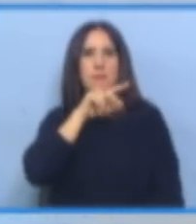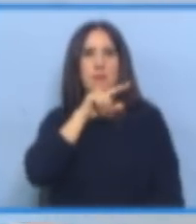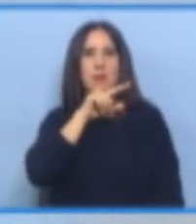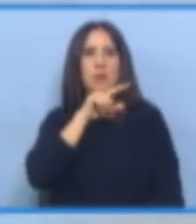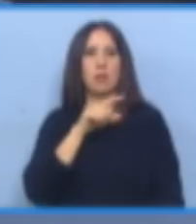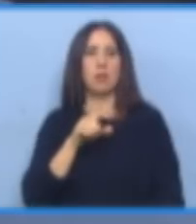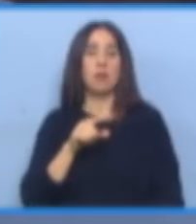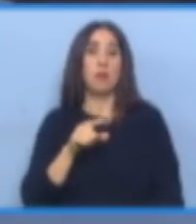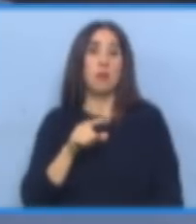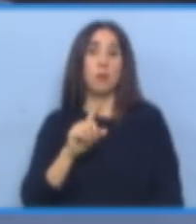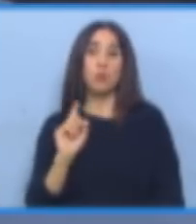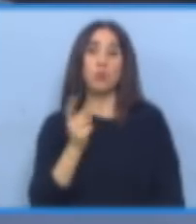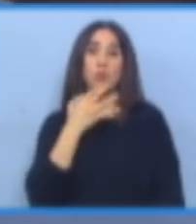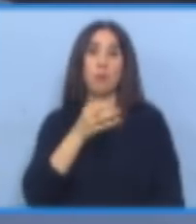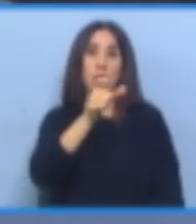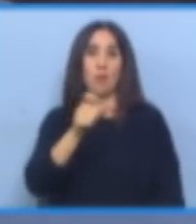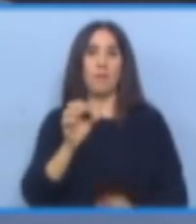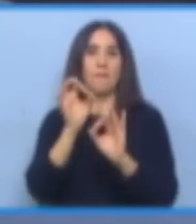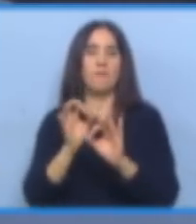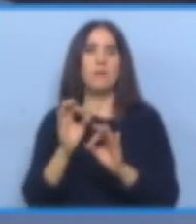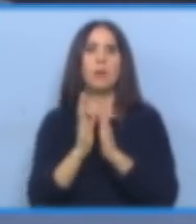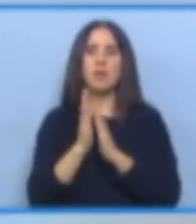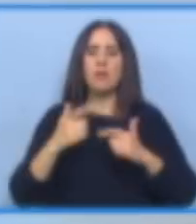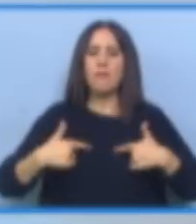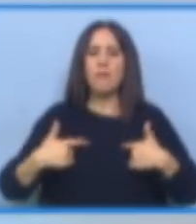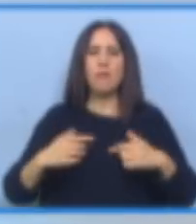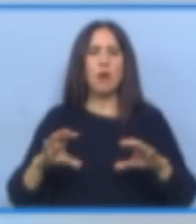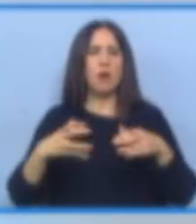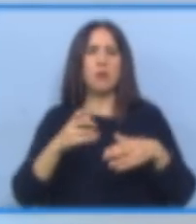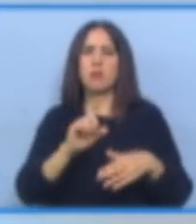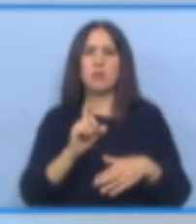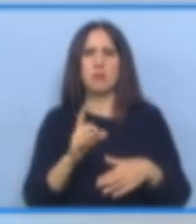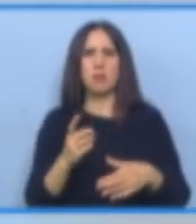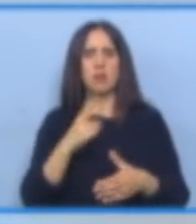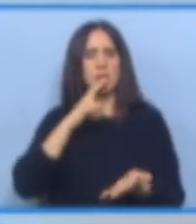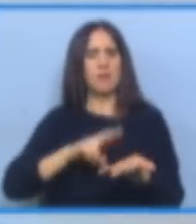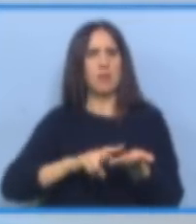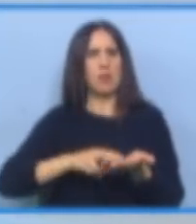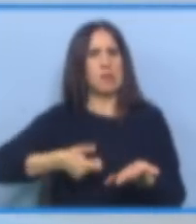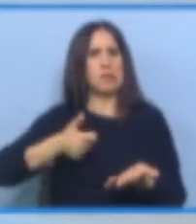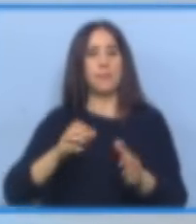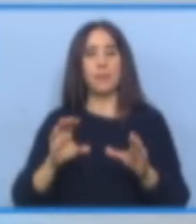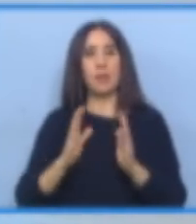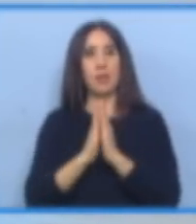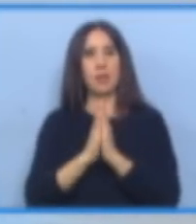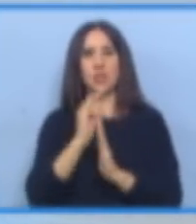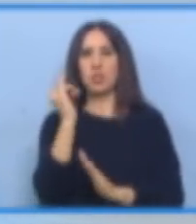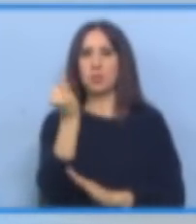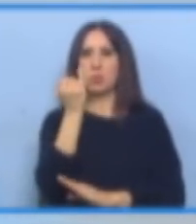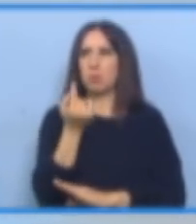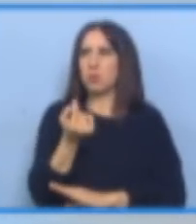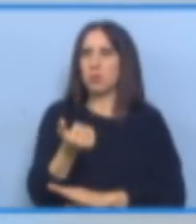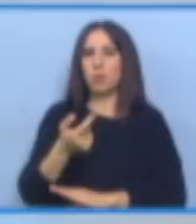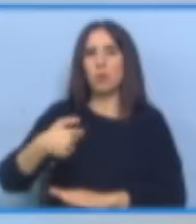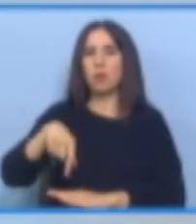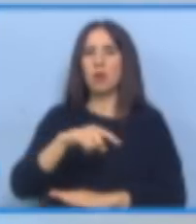cuida de todos os homens, porque a Igreja não vive para si mesmo. Isto é uma verdade fundamental. A Igreja das poucas instituições que não